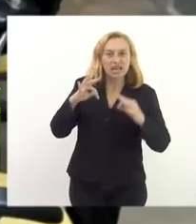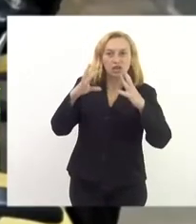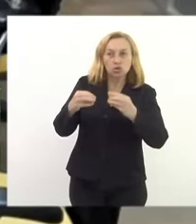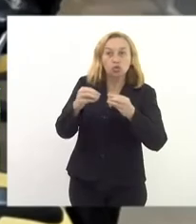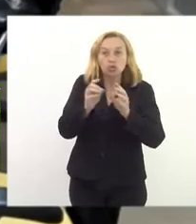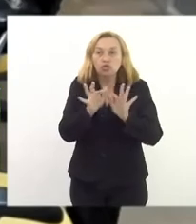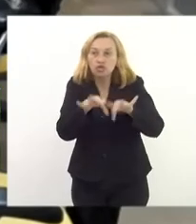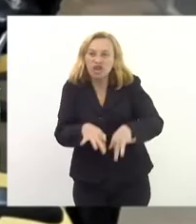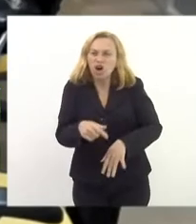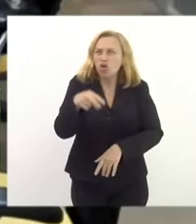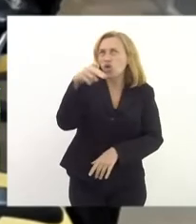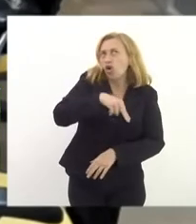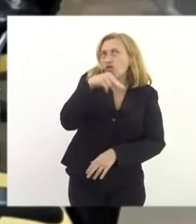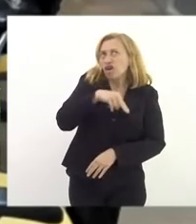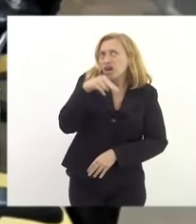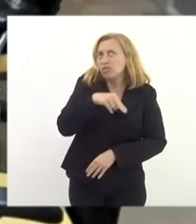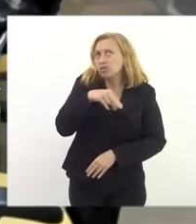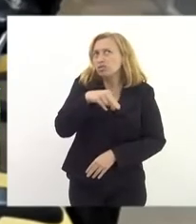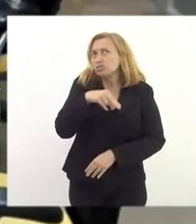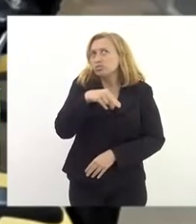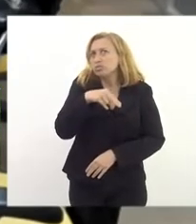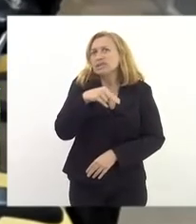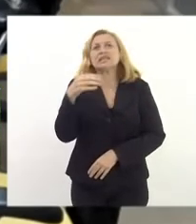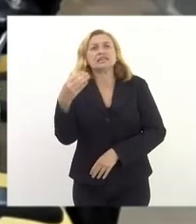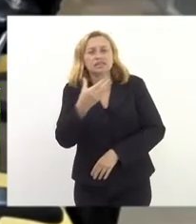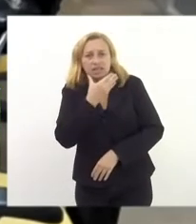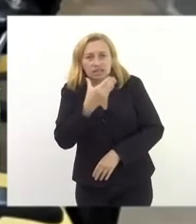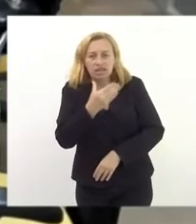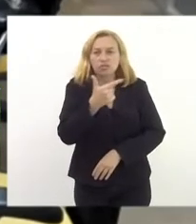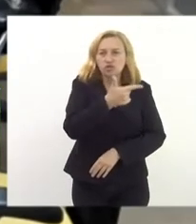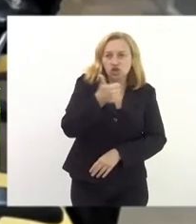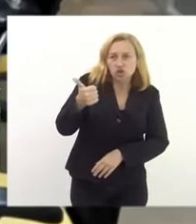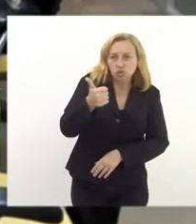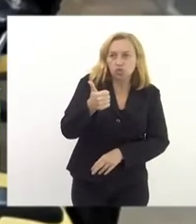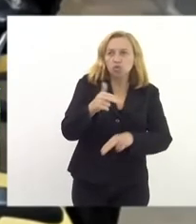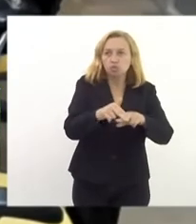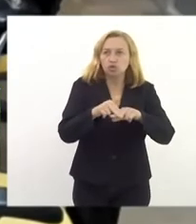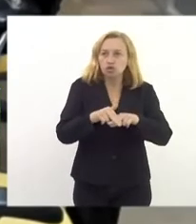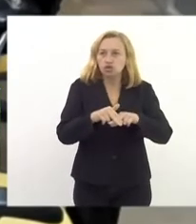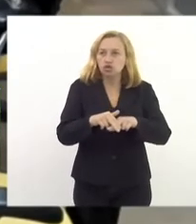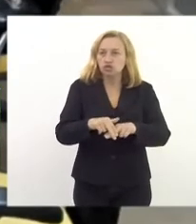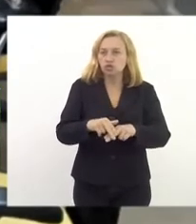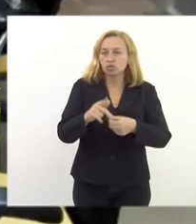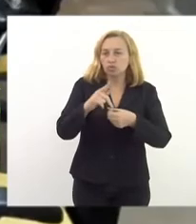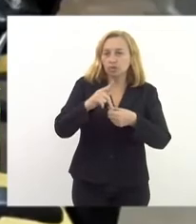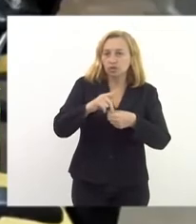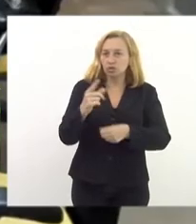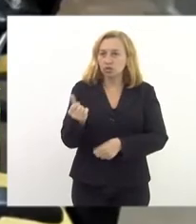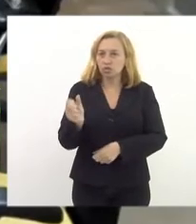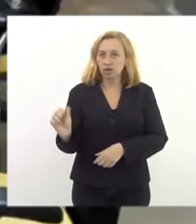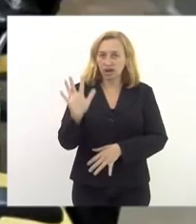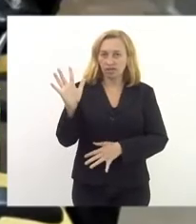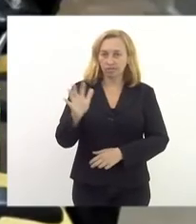final, novembro em dezembro de 21, por conta da alta do petróleo.